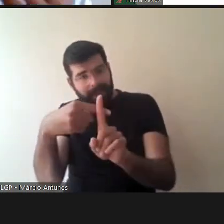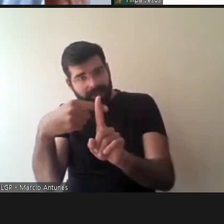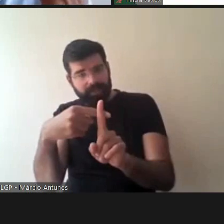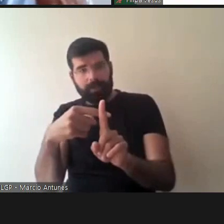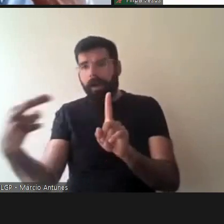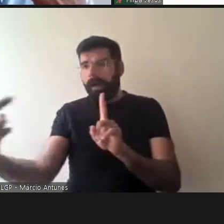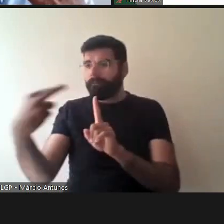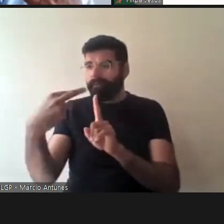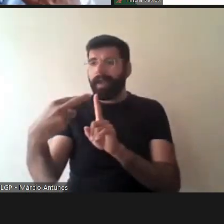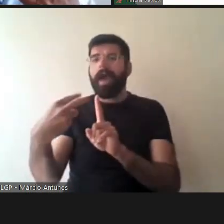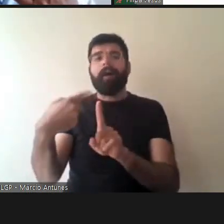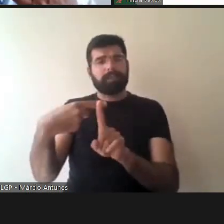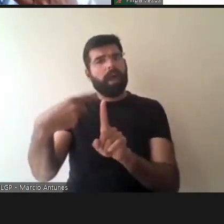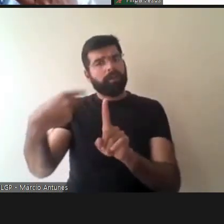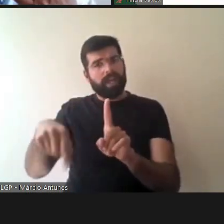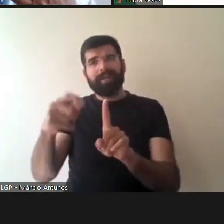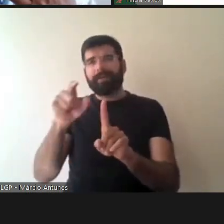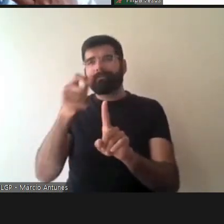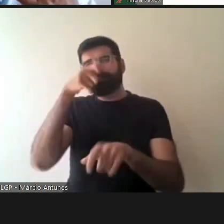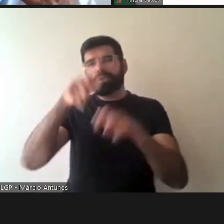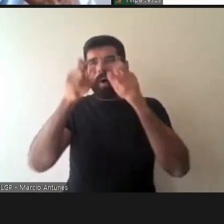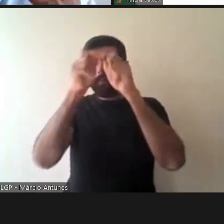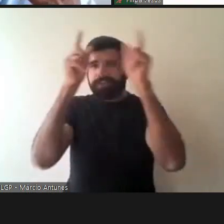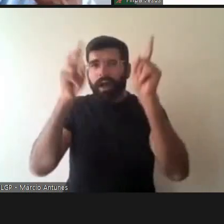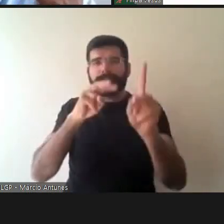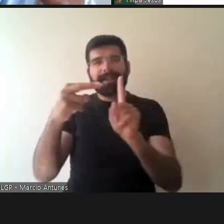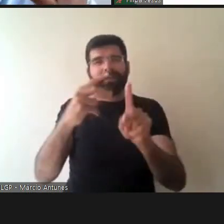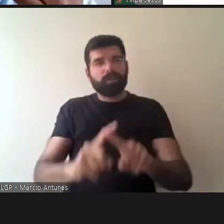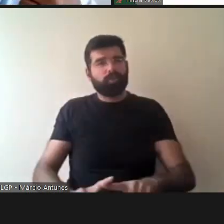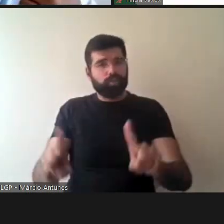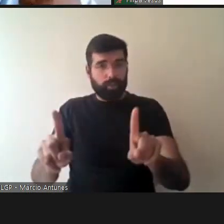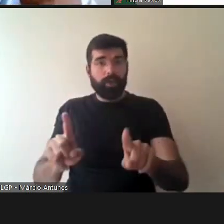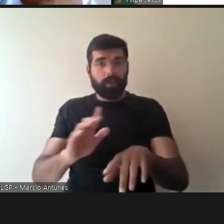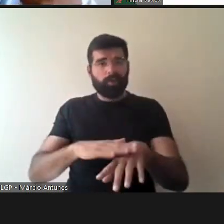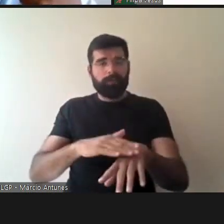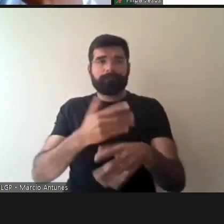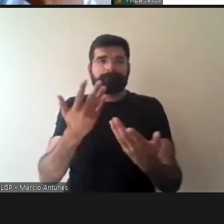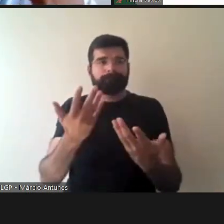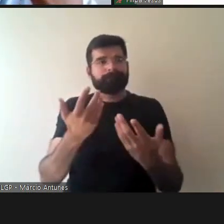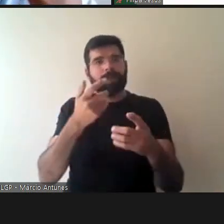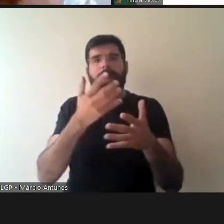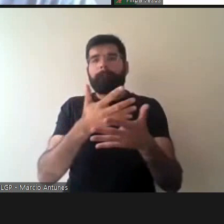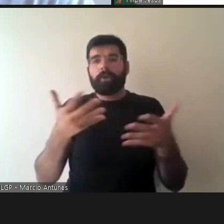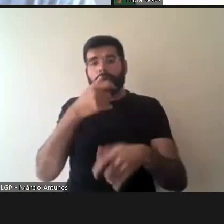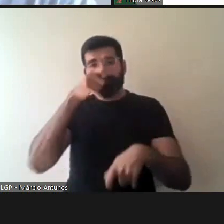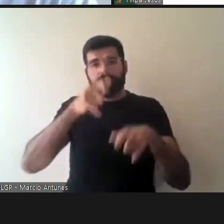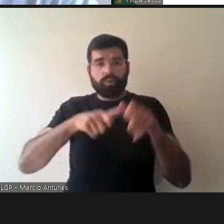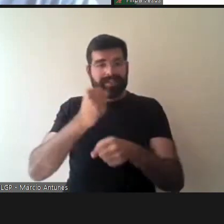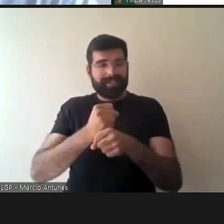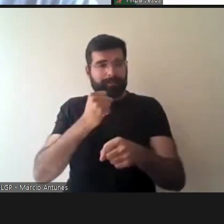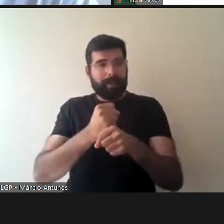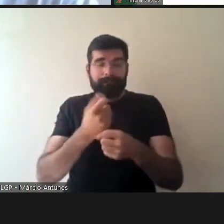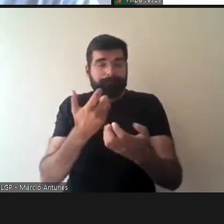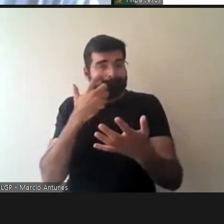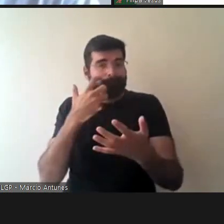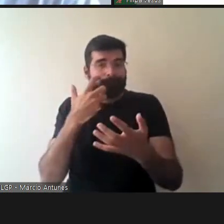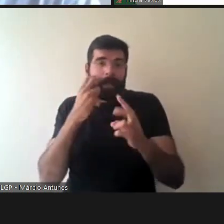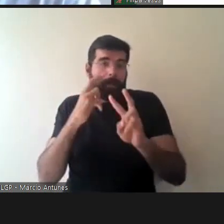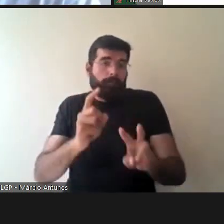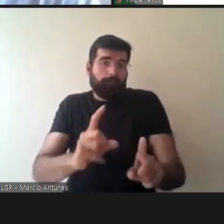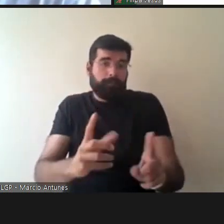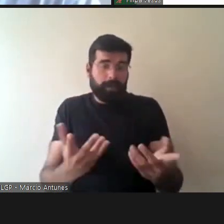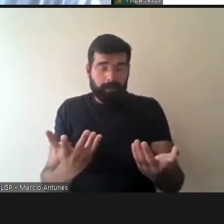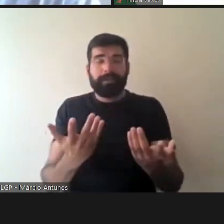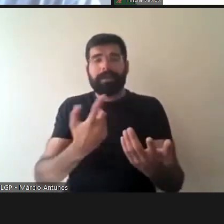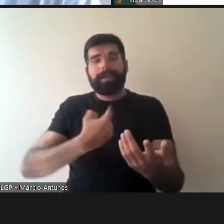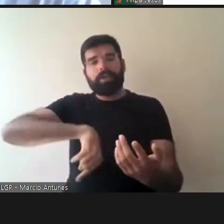porque ela não é assim tão visível quanto isso para a maior parte dos trabalhadores, e que nós